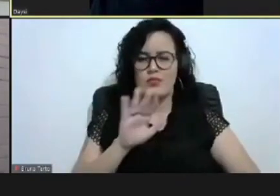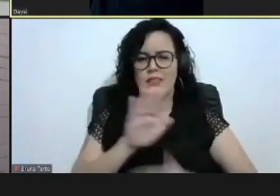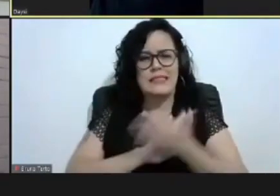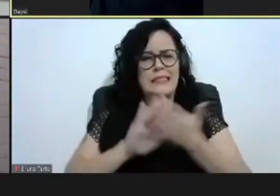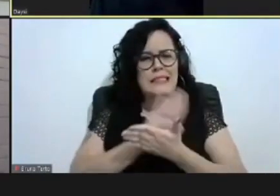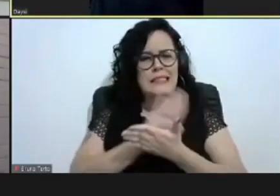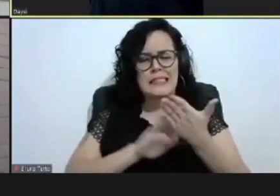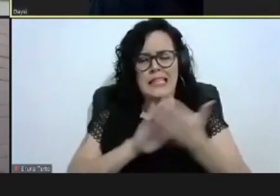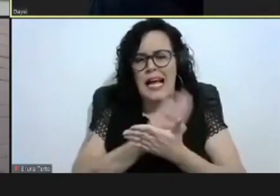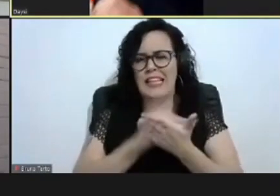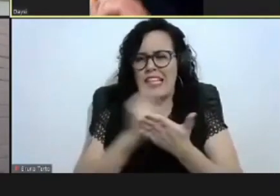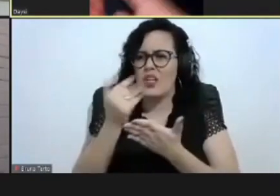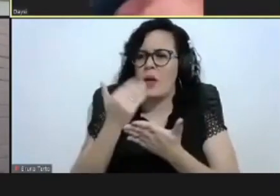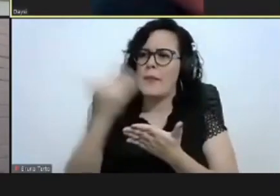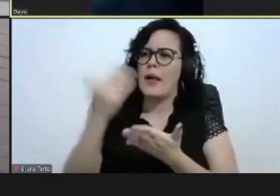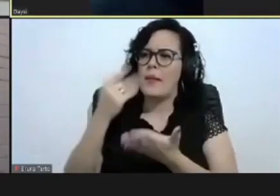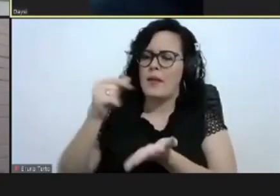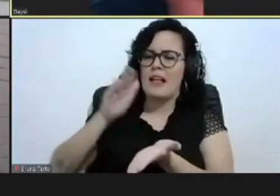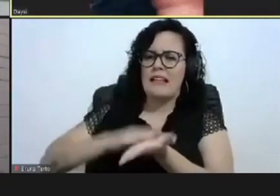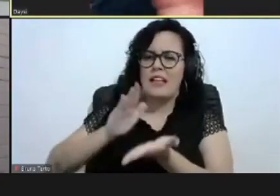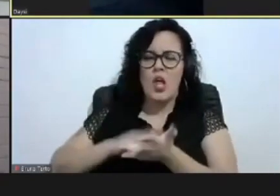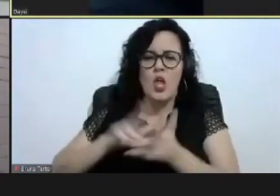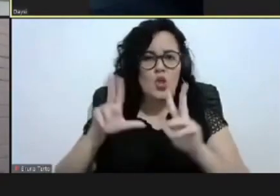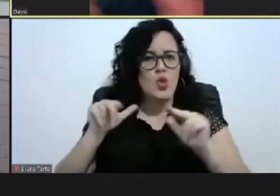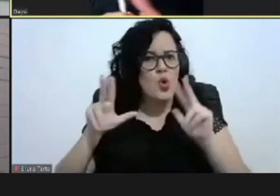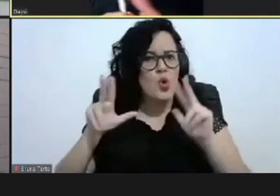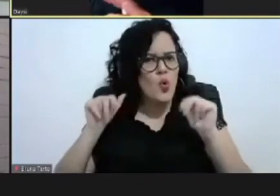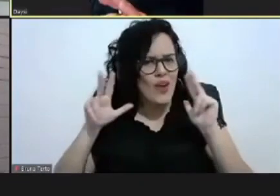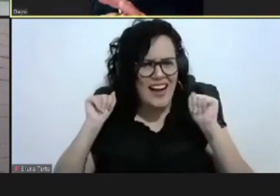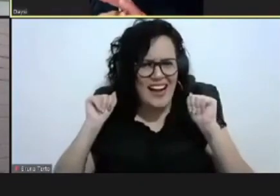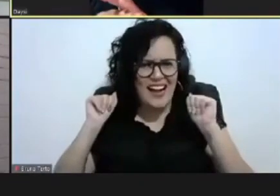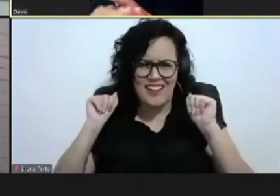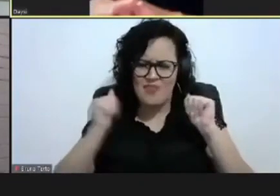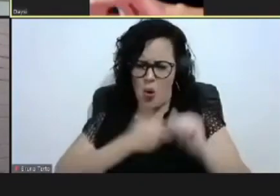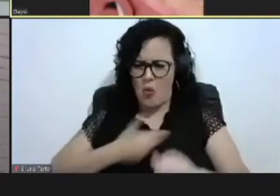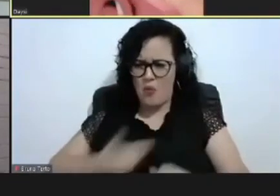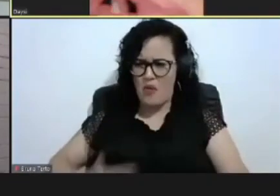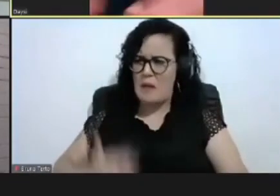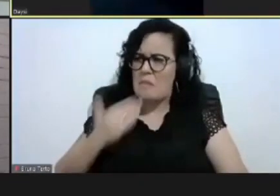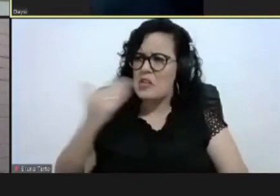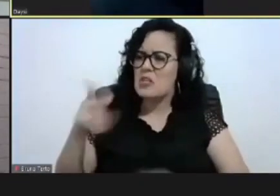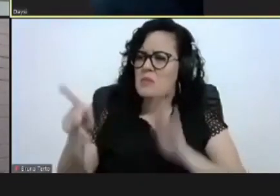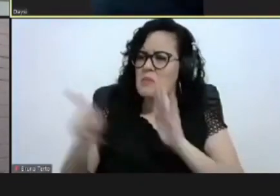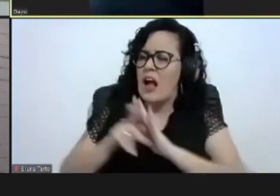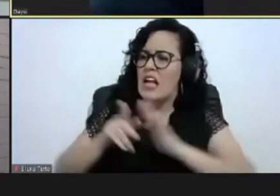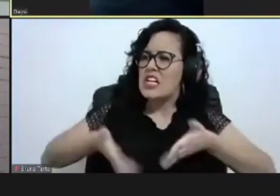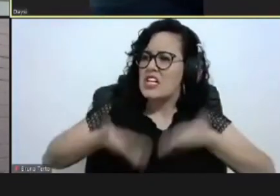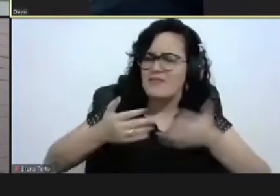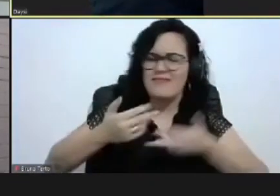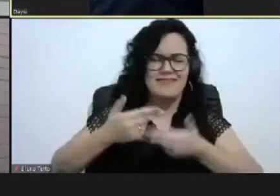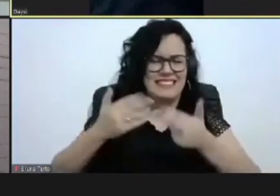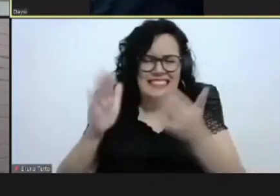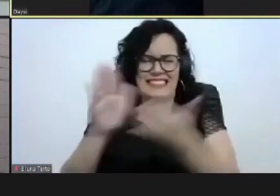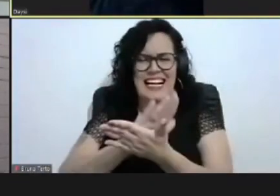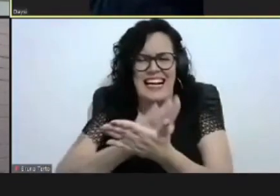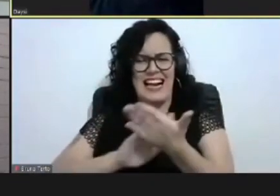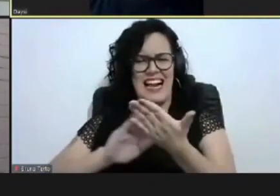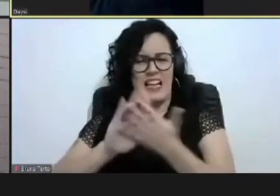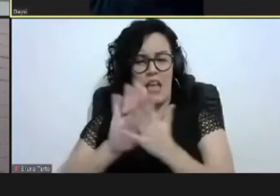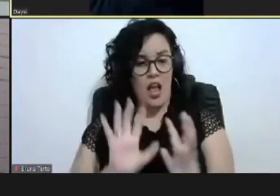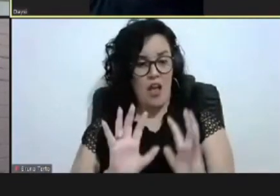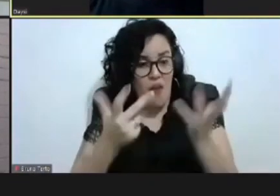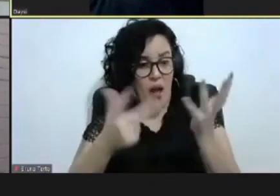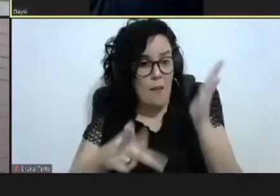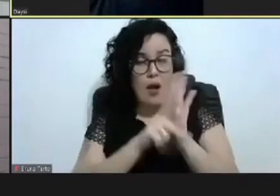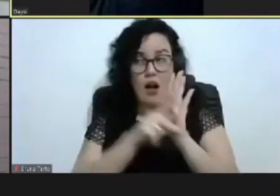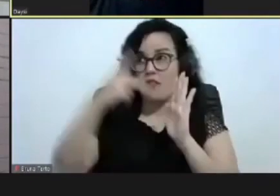público. Nada, nunca, e nenhuma lei, e nenhum evento patrocinado com dinheiro